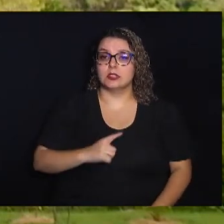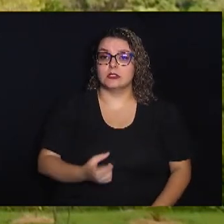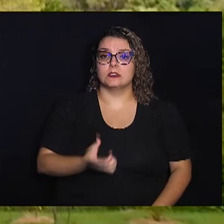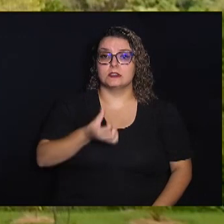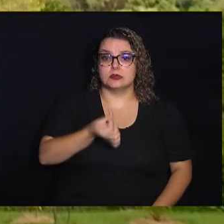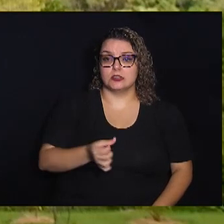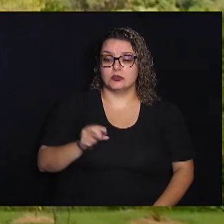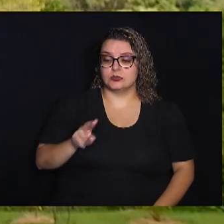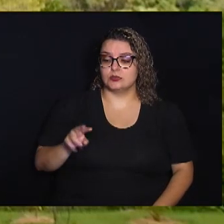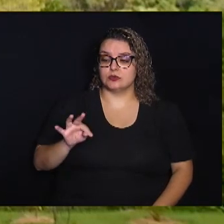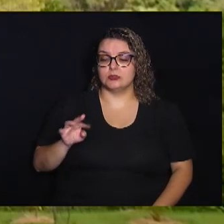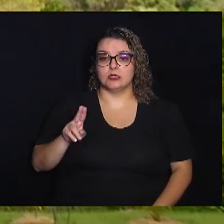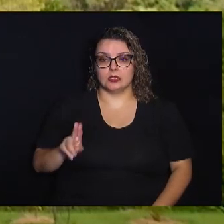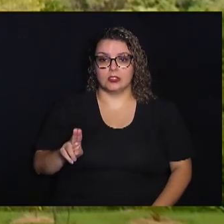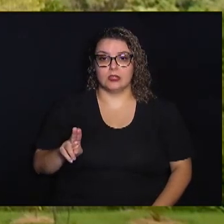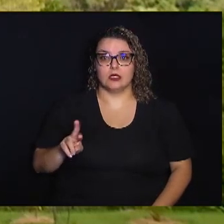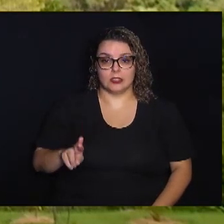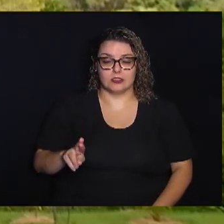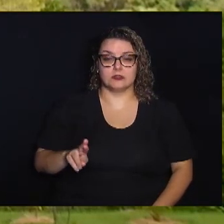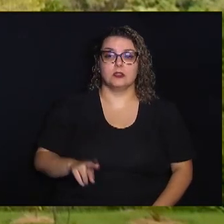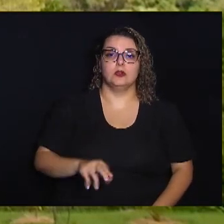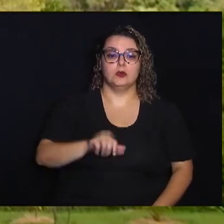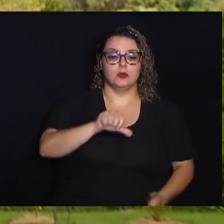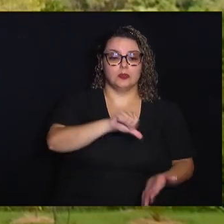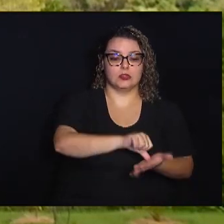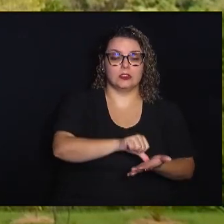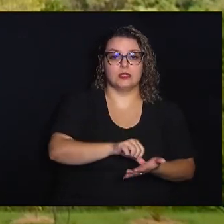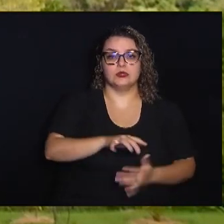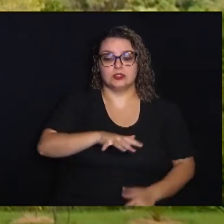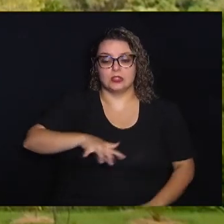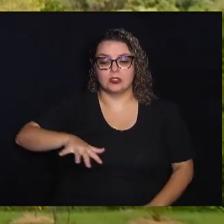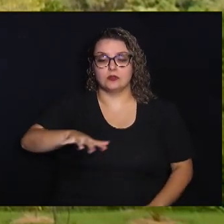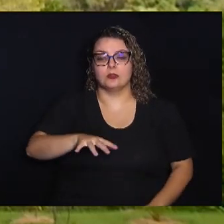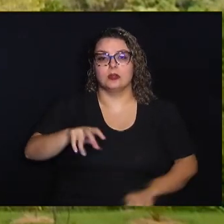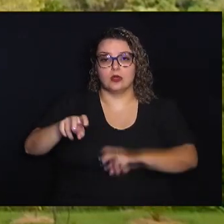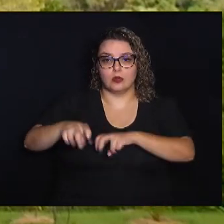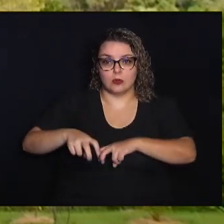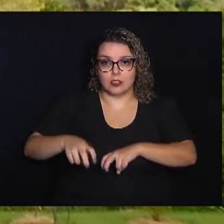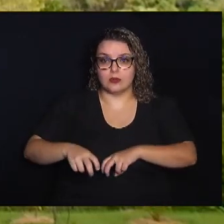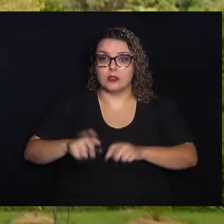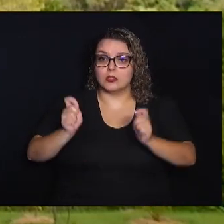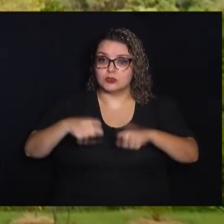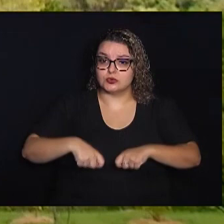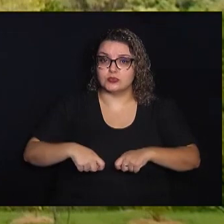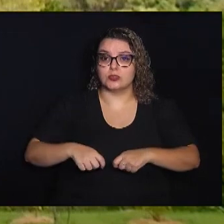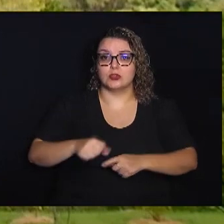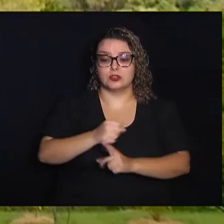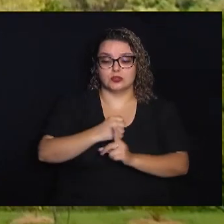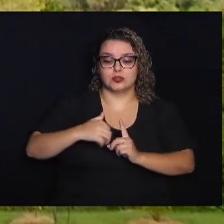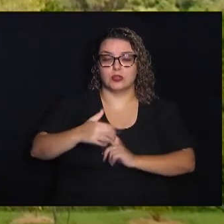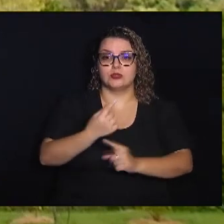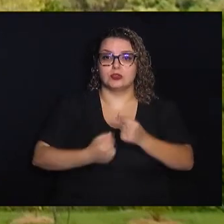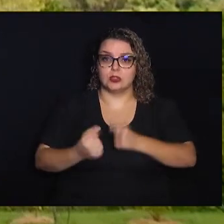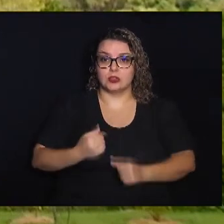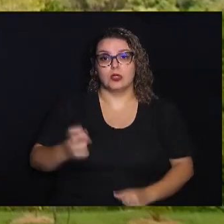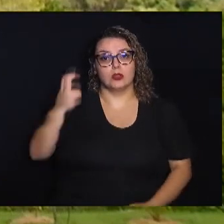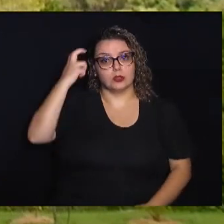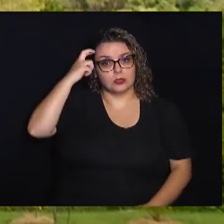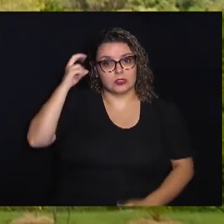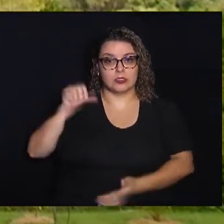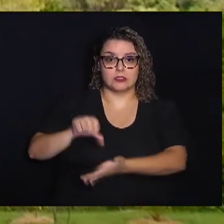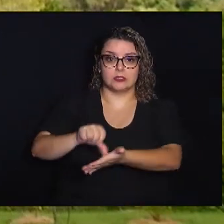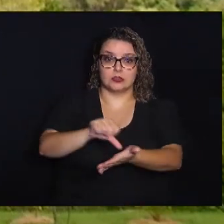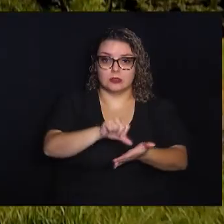UTRs, Unidades Territoriais Rurais. O objetivo é identificar a capacidade socioeconômica e cultural dessas unidades